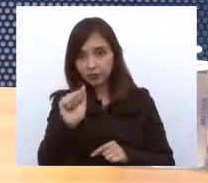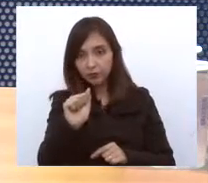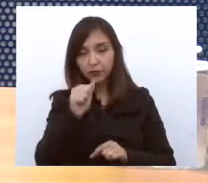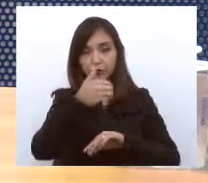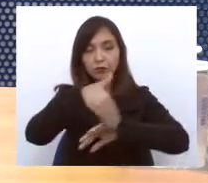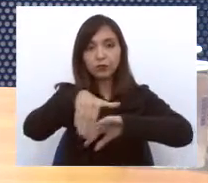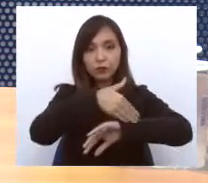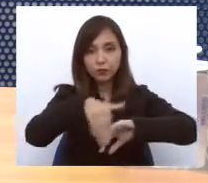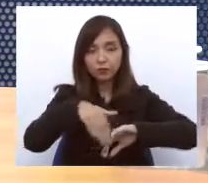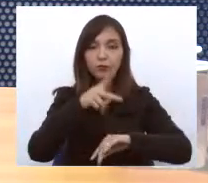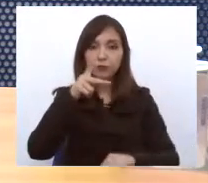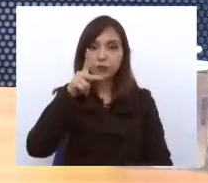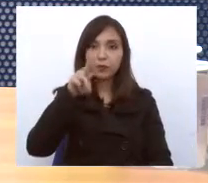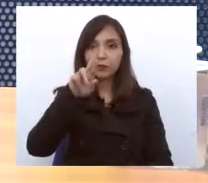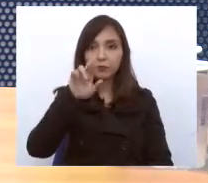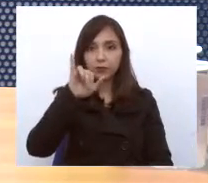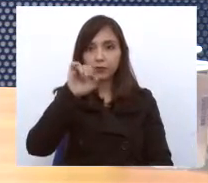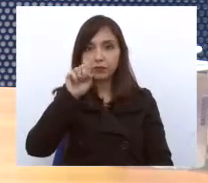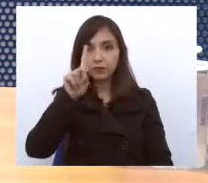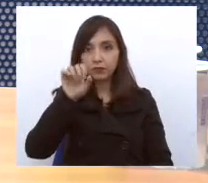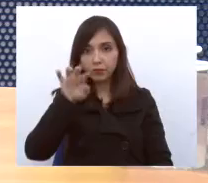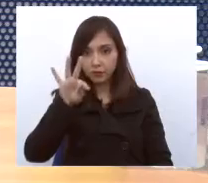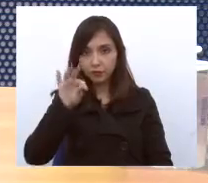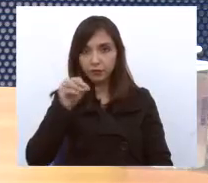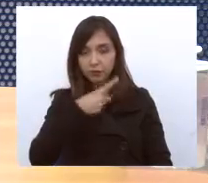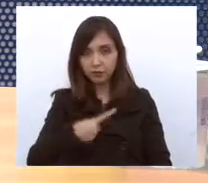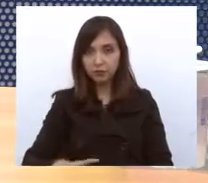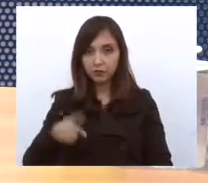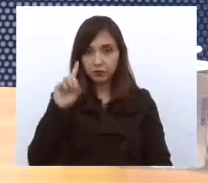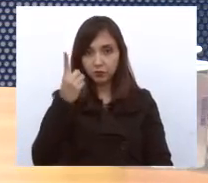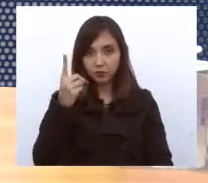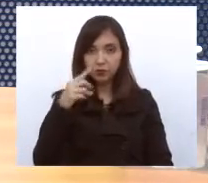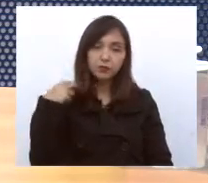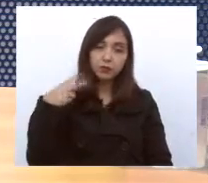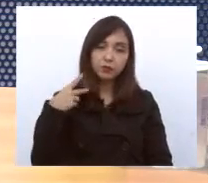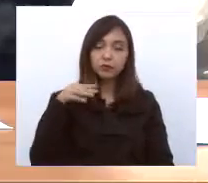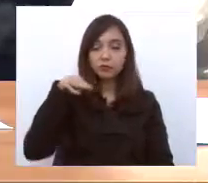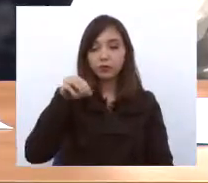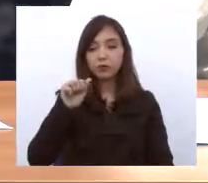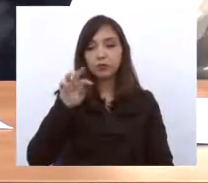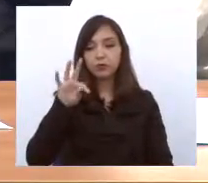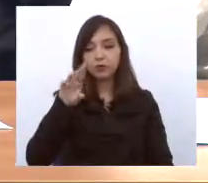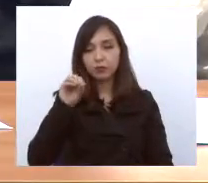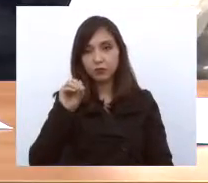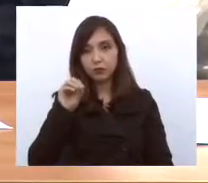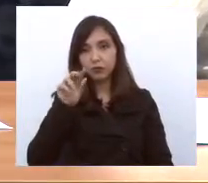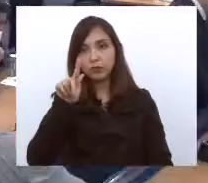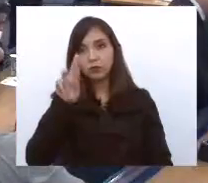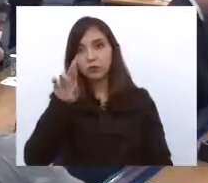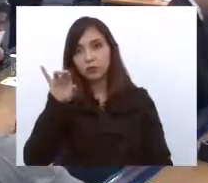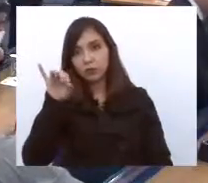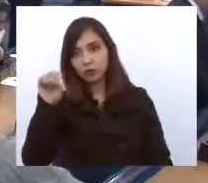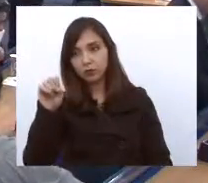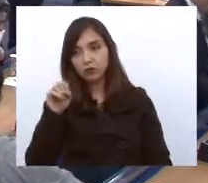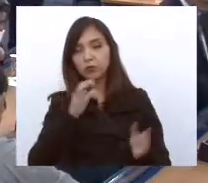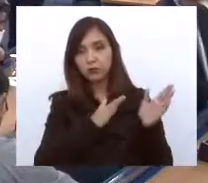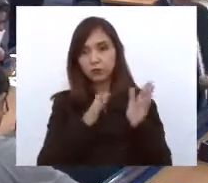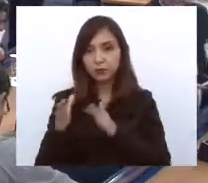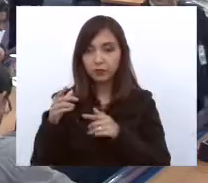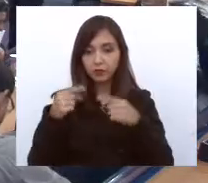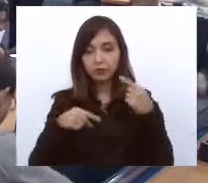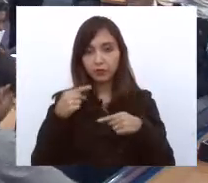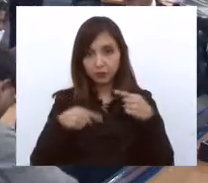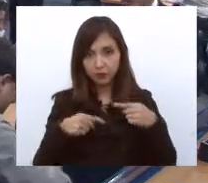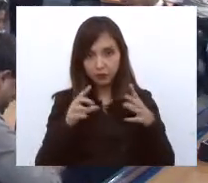rodovia Presidente Dutra, quilômetro 219, Várzea do Palácio. Autor, vereador Luiz Mato Grosso. Pela ordem, senhor presidente. Em discussão. Para